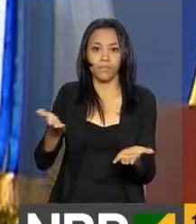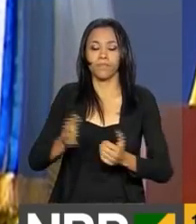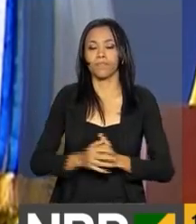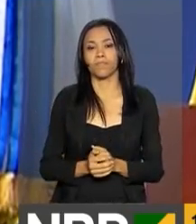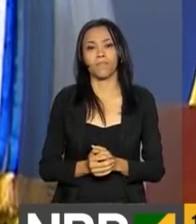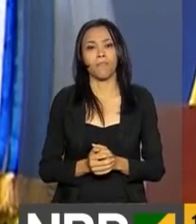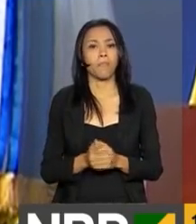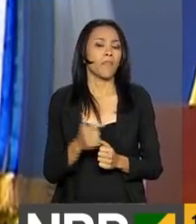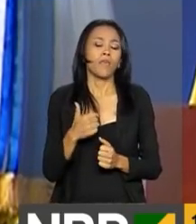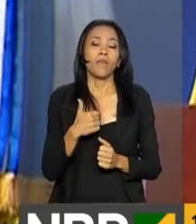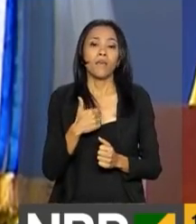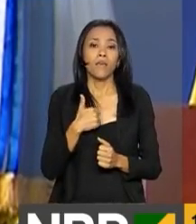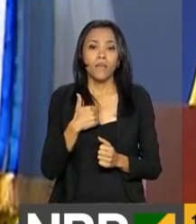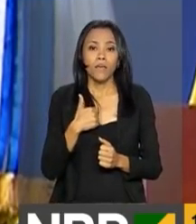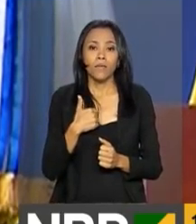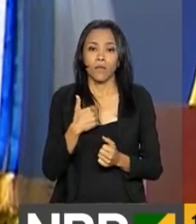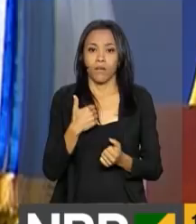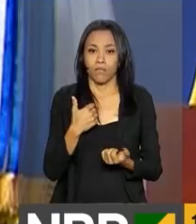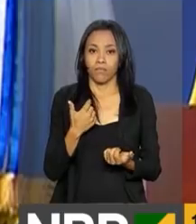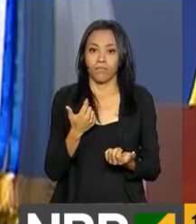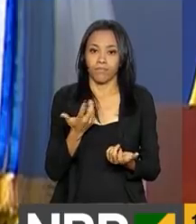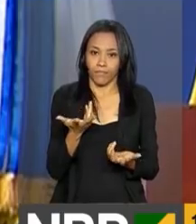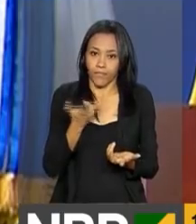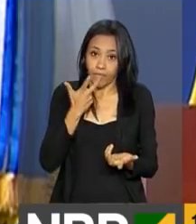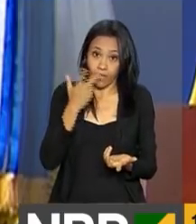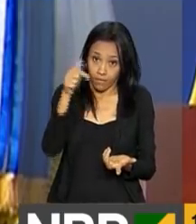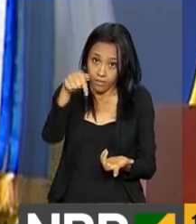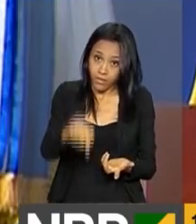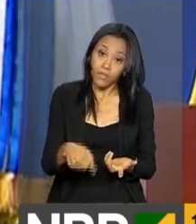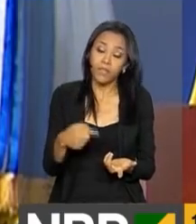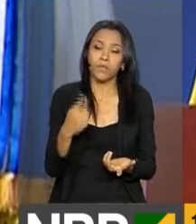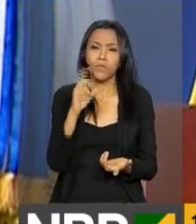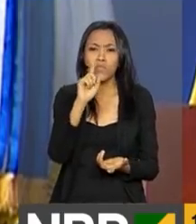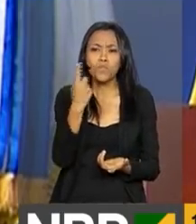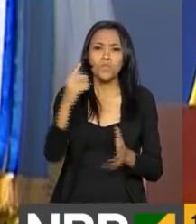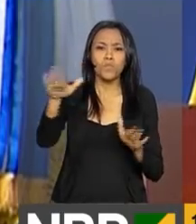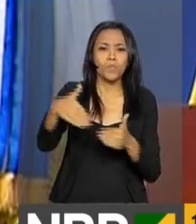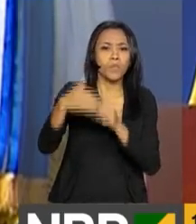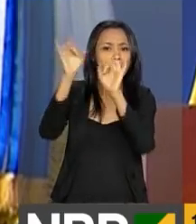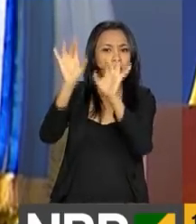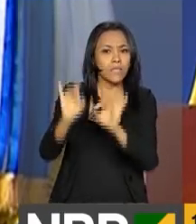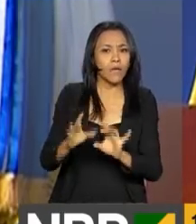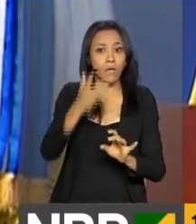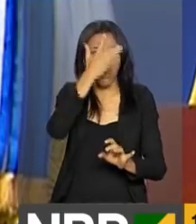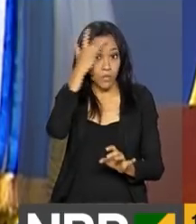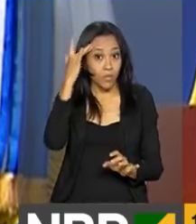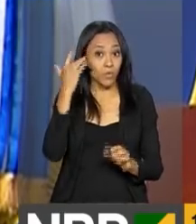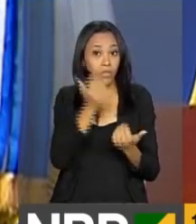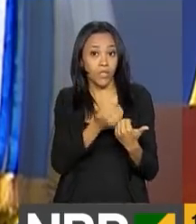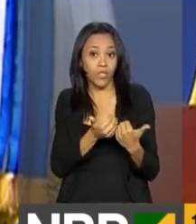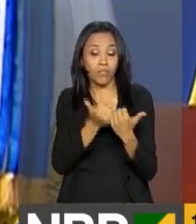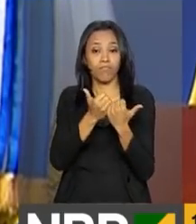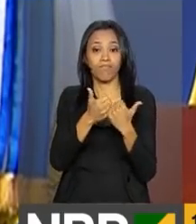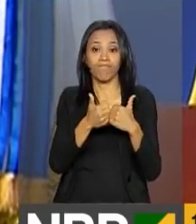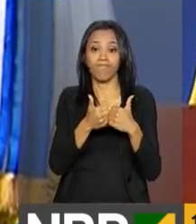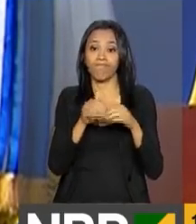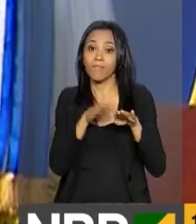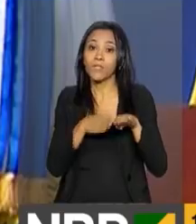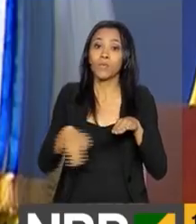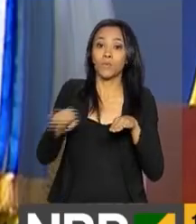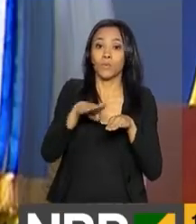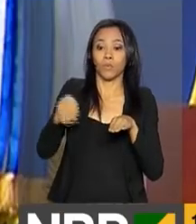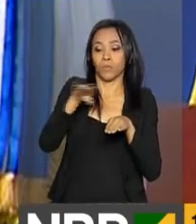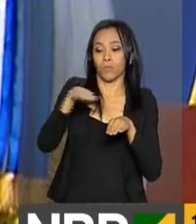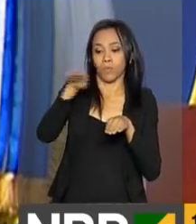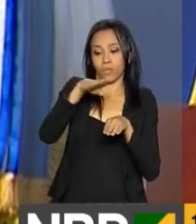Eu não posso deixar de registrar um cumprimento especial aos promovidos de hoje, aos oficiais que